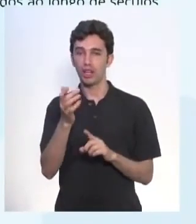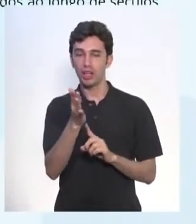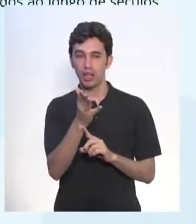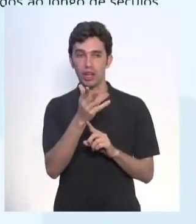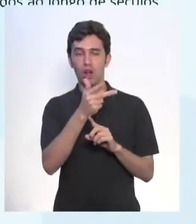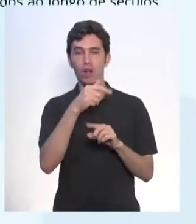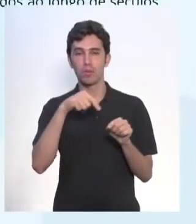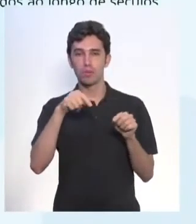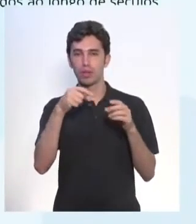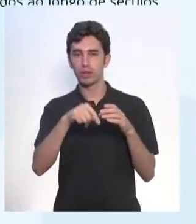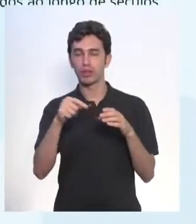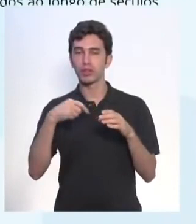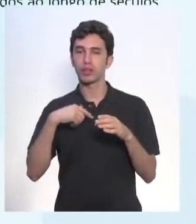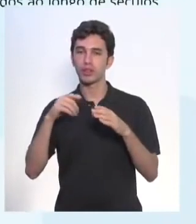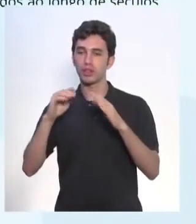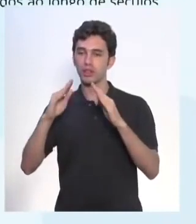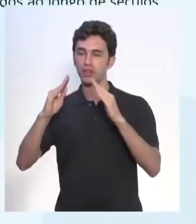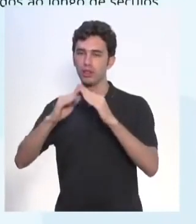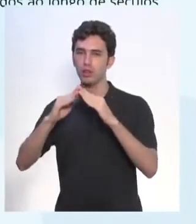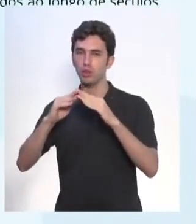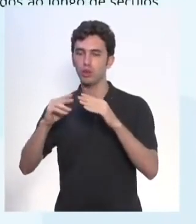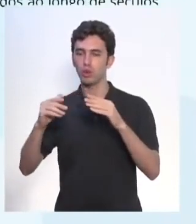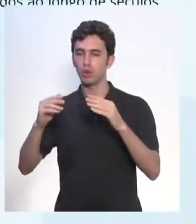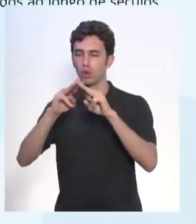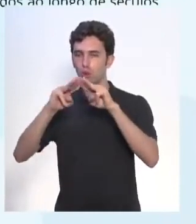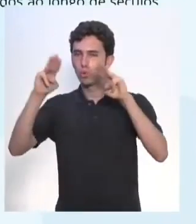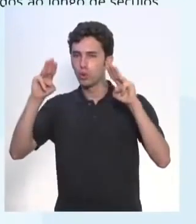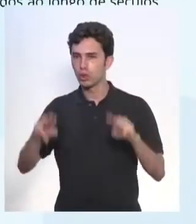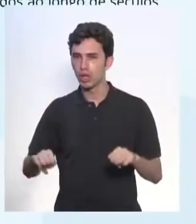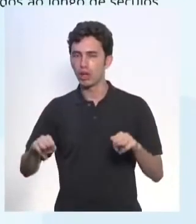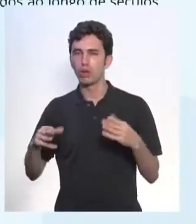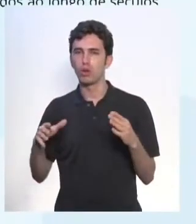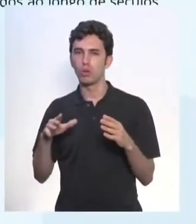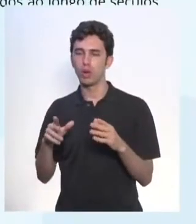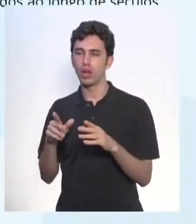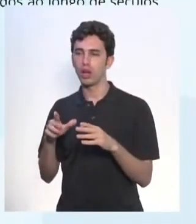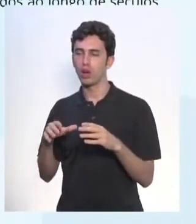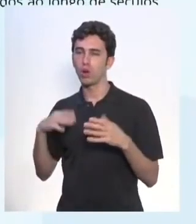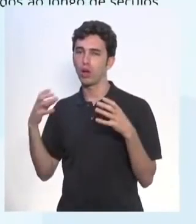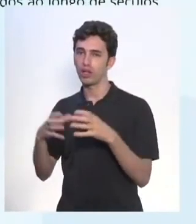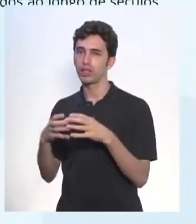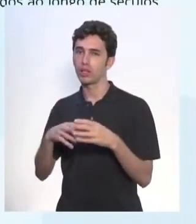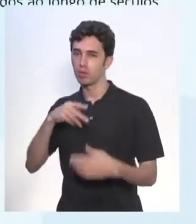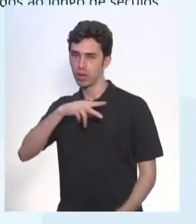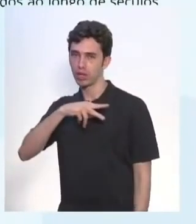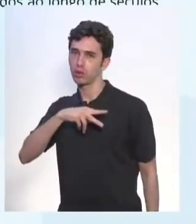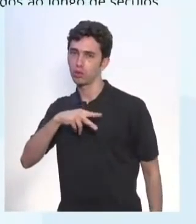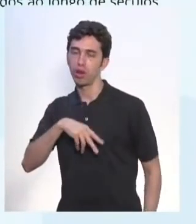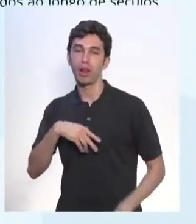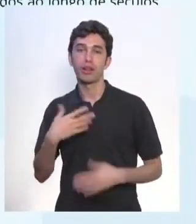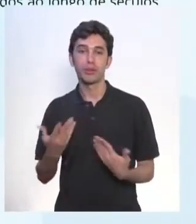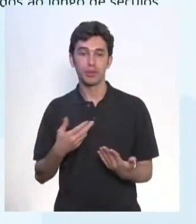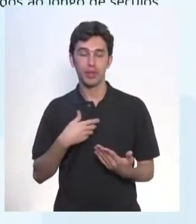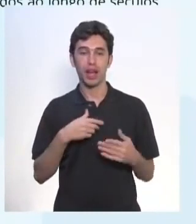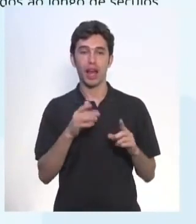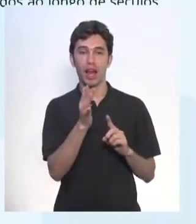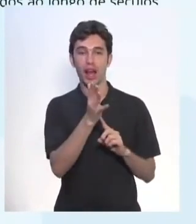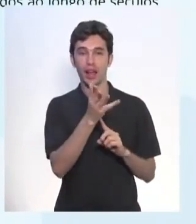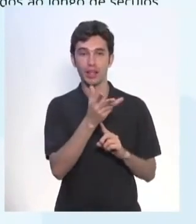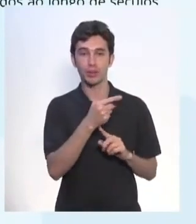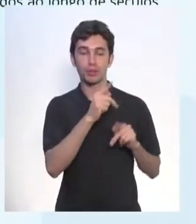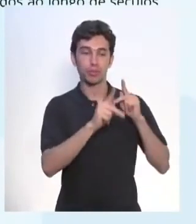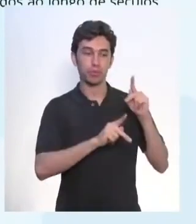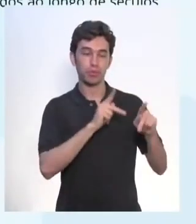está exposta, né, em uma galeria, em um museu, em uma coleção particular. Tá? A arte pública, portanto, é a arte que ela